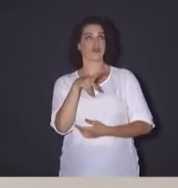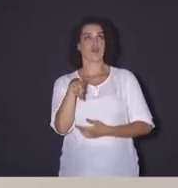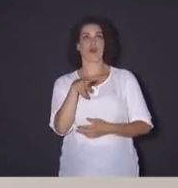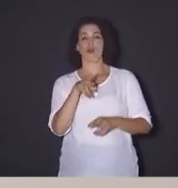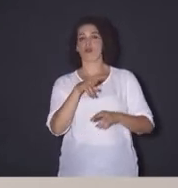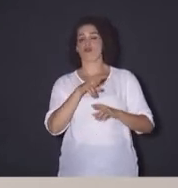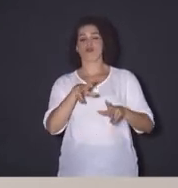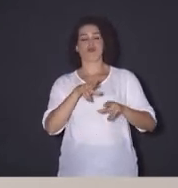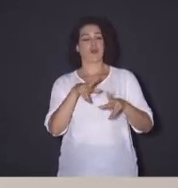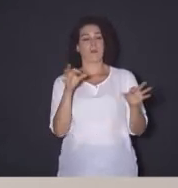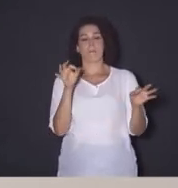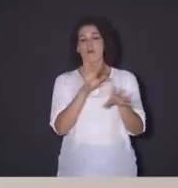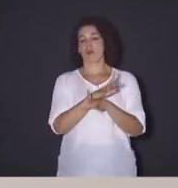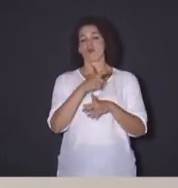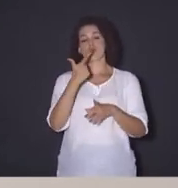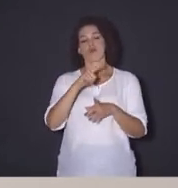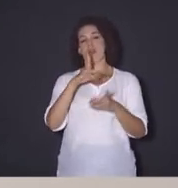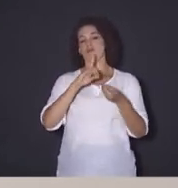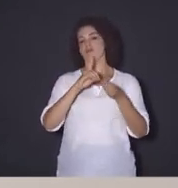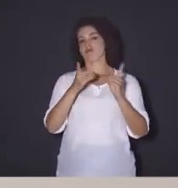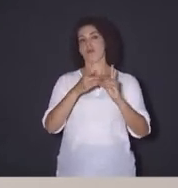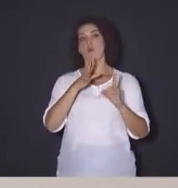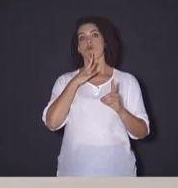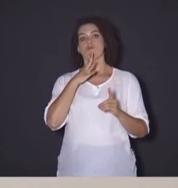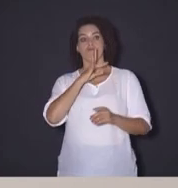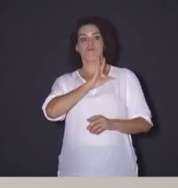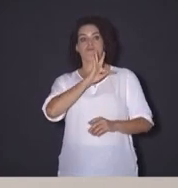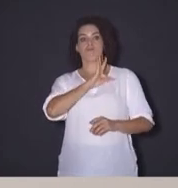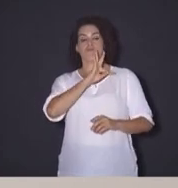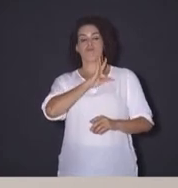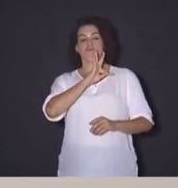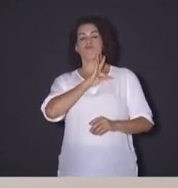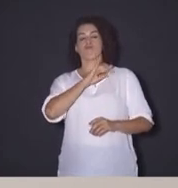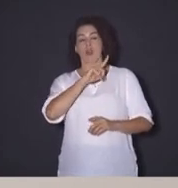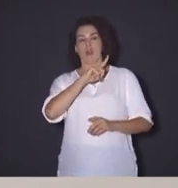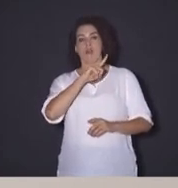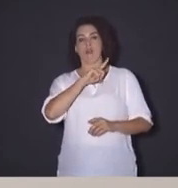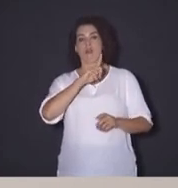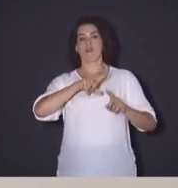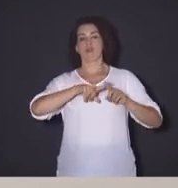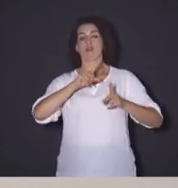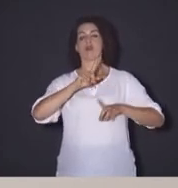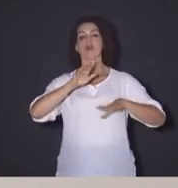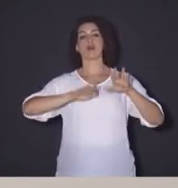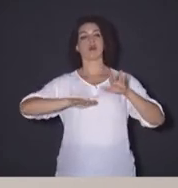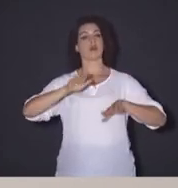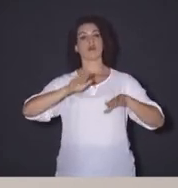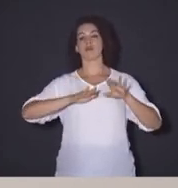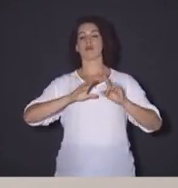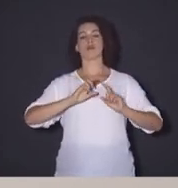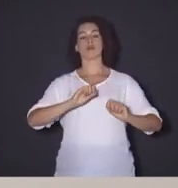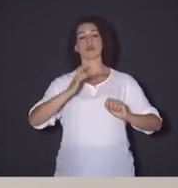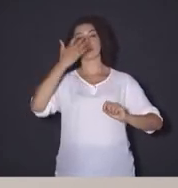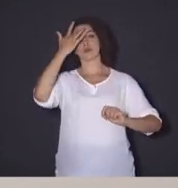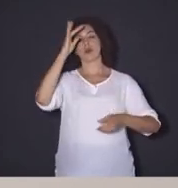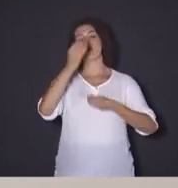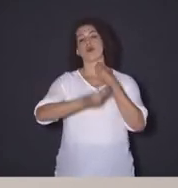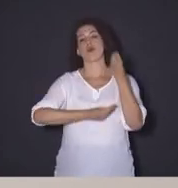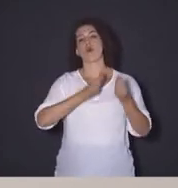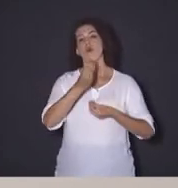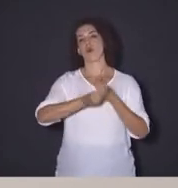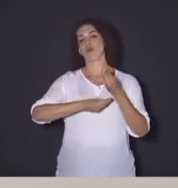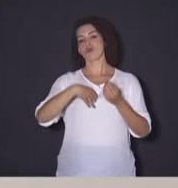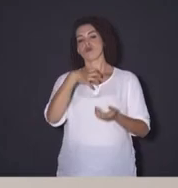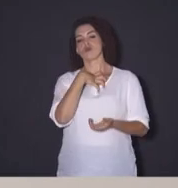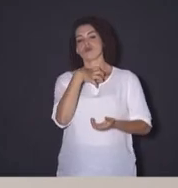que são que tem muito conhecimento técnico muito conhecimento técnico só que em muitas das vezes acabam não sabendo como passar